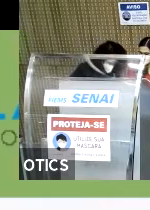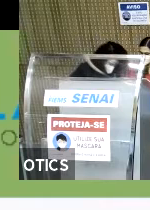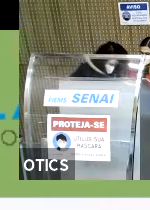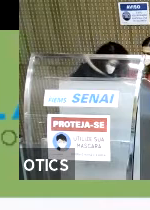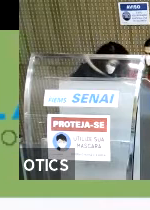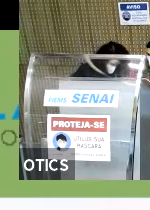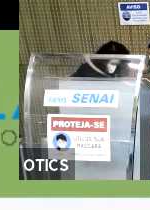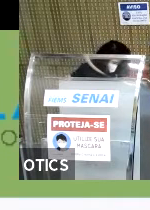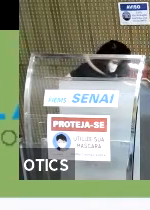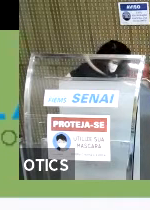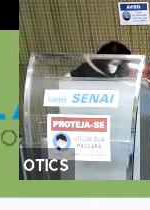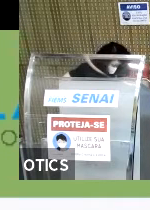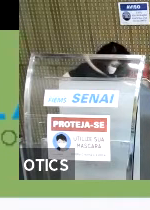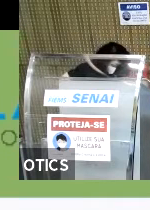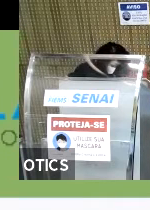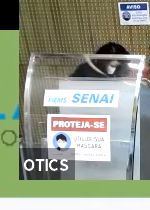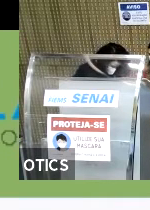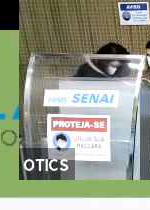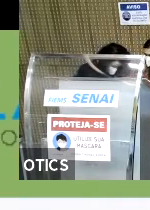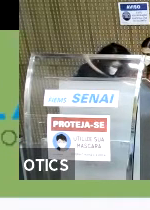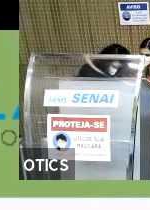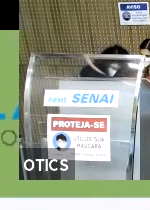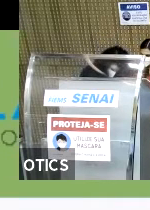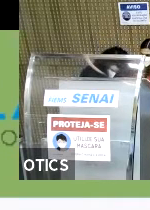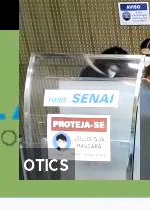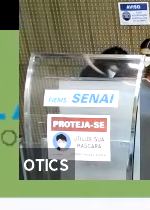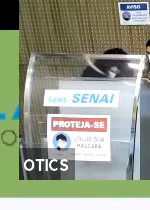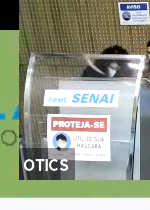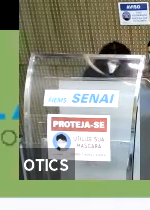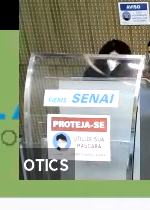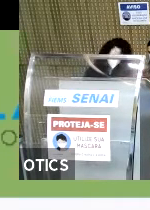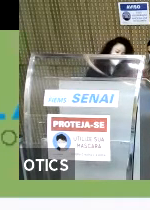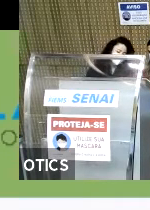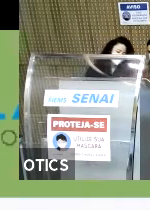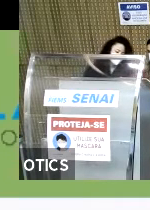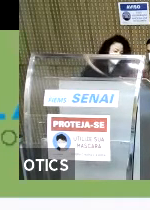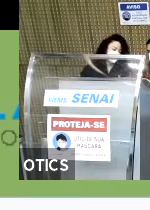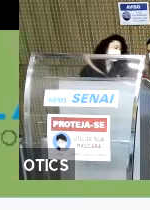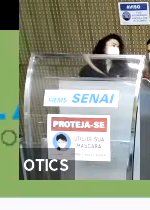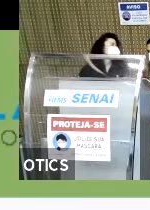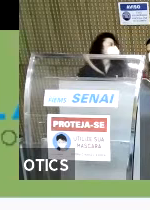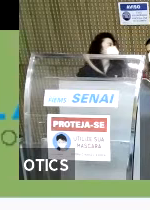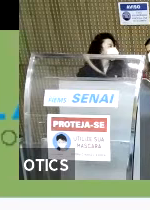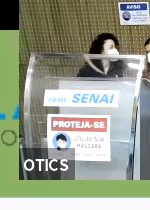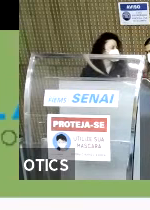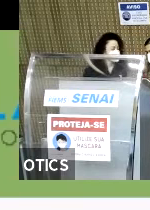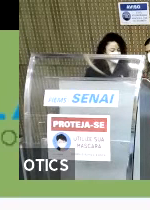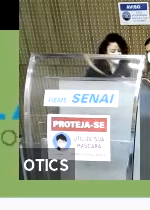A evolução do cadastro do ESUS. A gente, como nós temos 3 equipes, a meta é de 12 mil. No momento